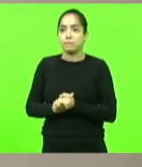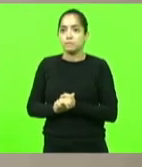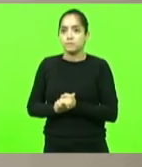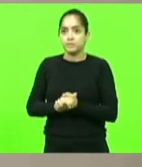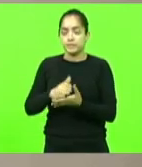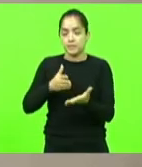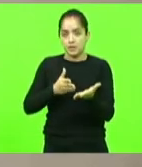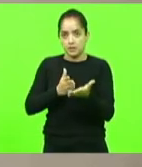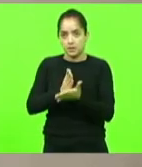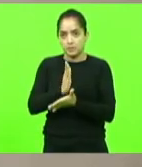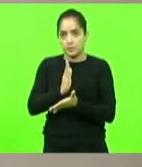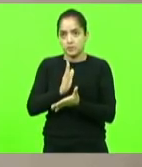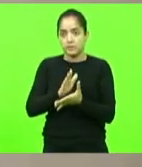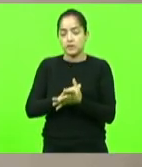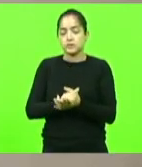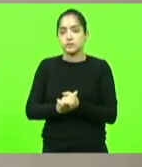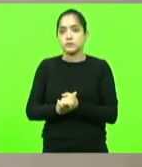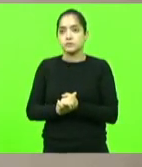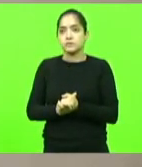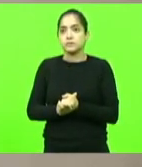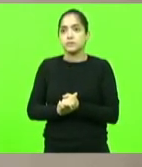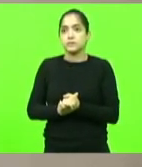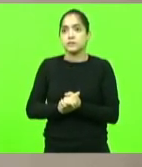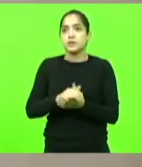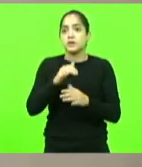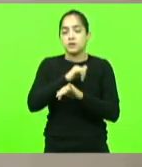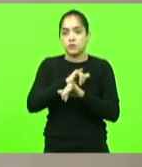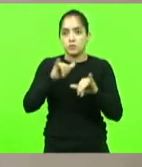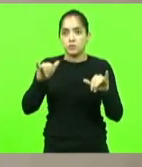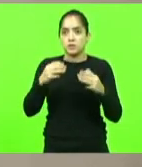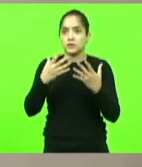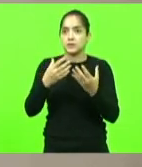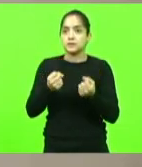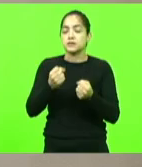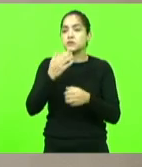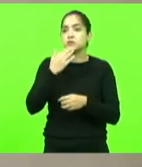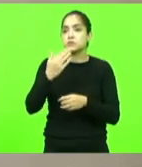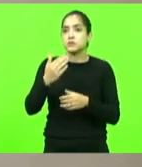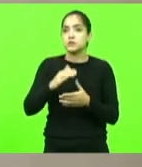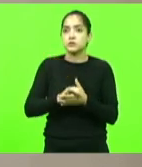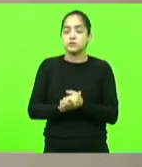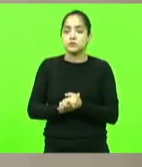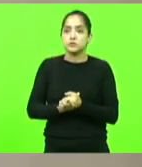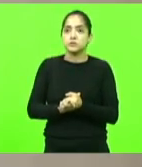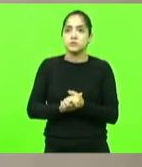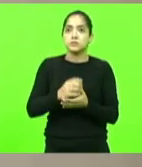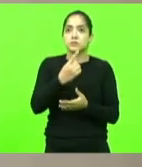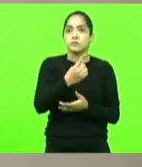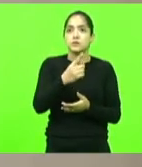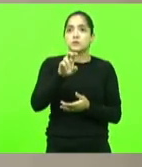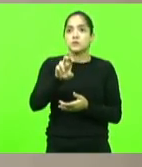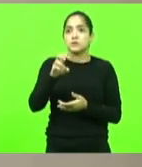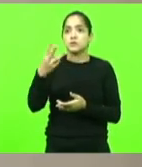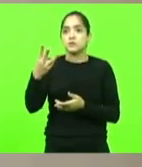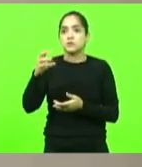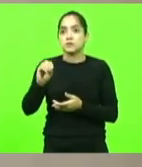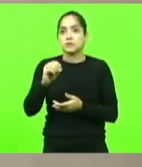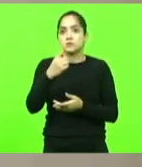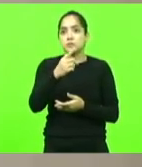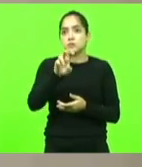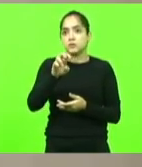aprovado por unanimidade esta presidência comunica que defere os seguintes requerimentos requerimentos 1530 1535